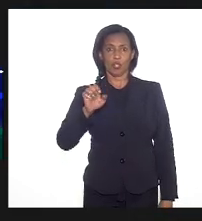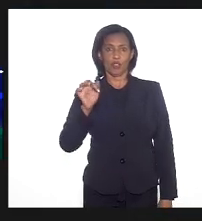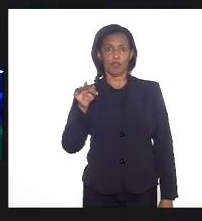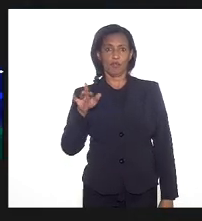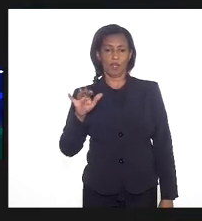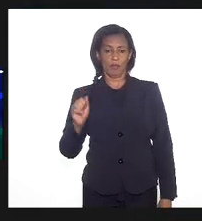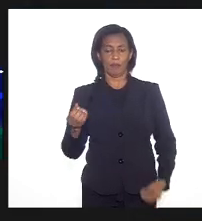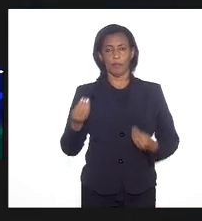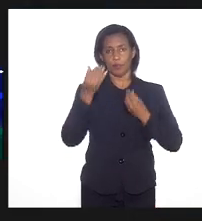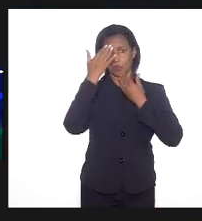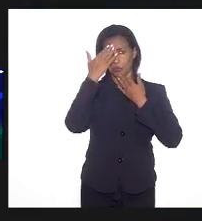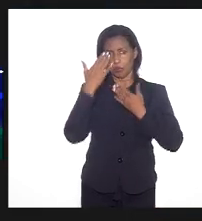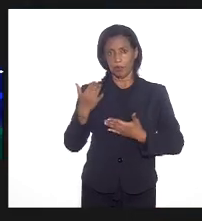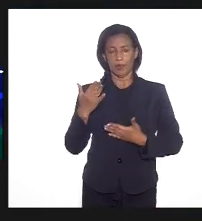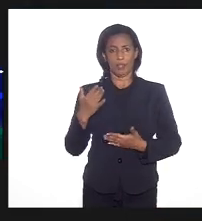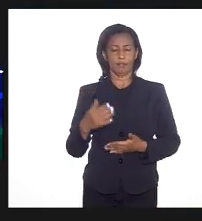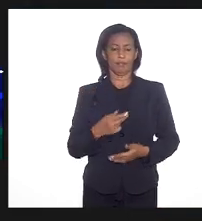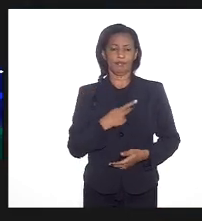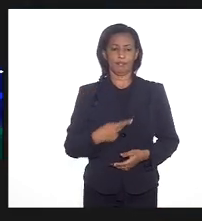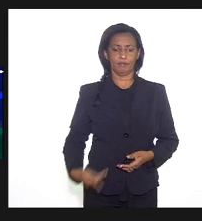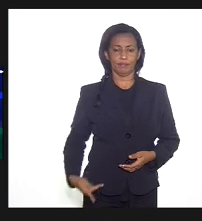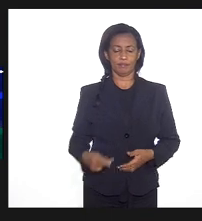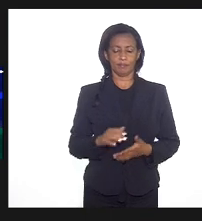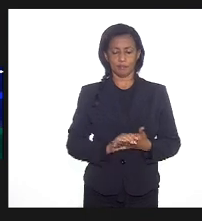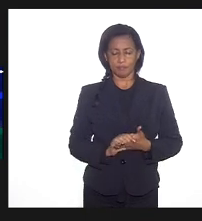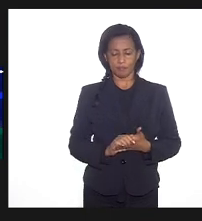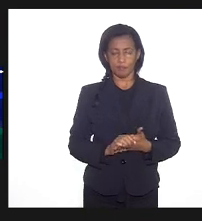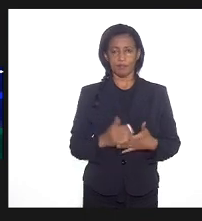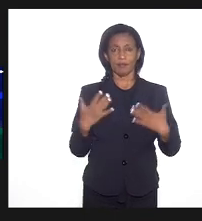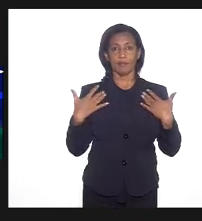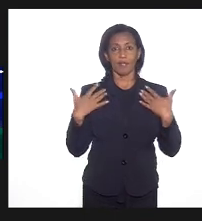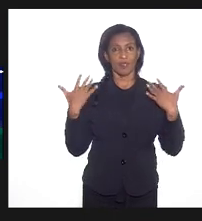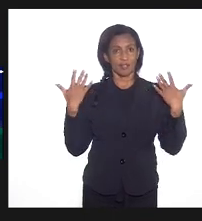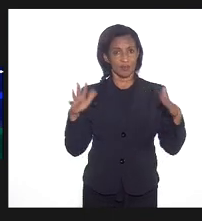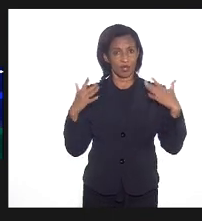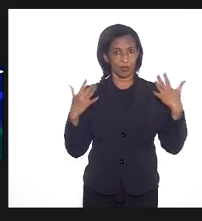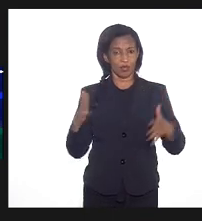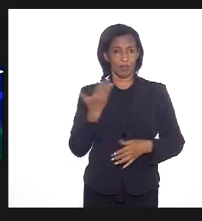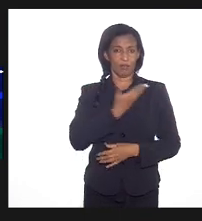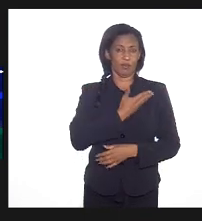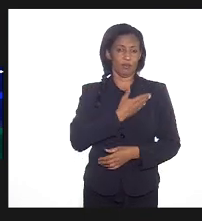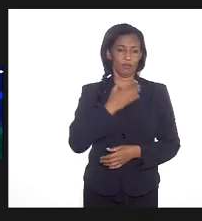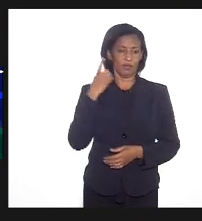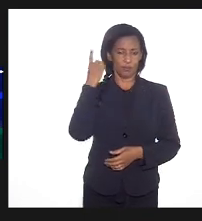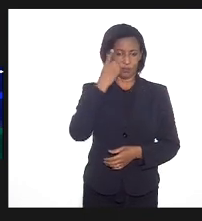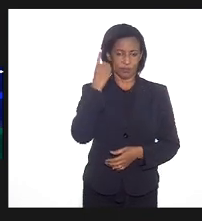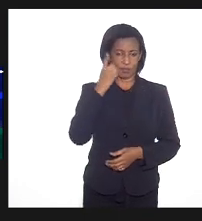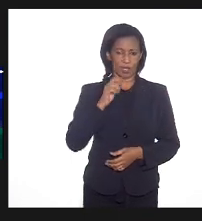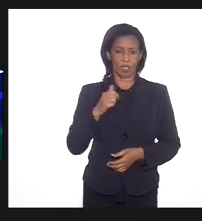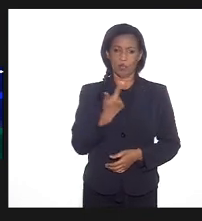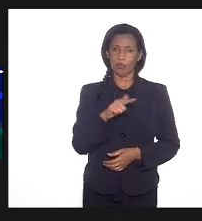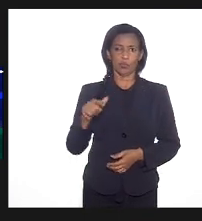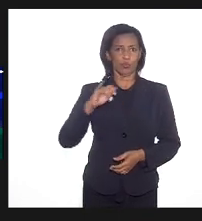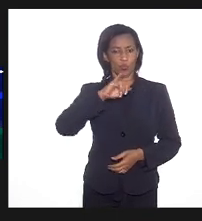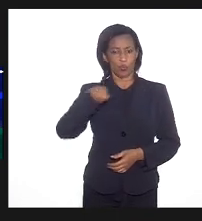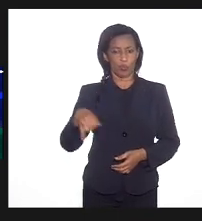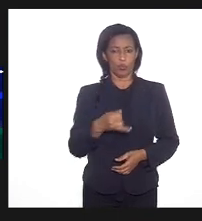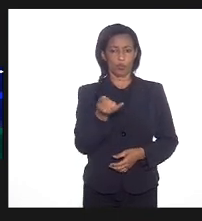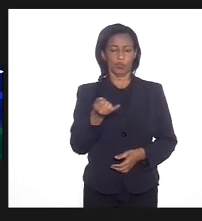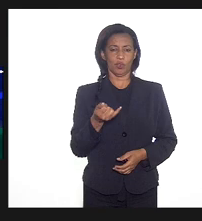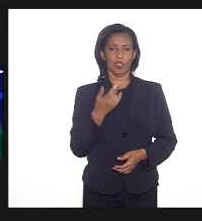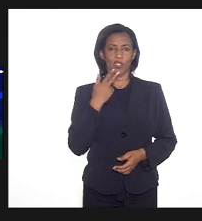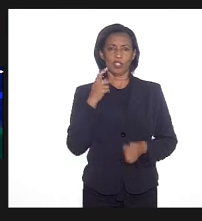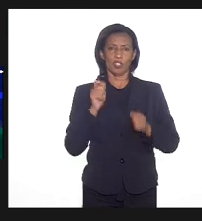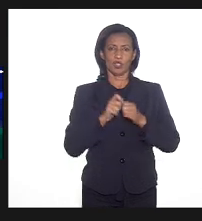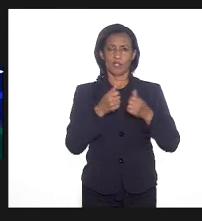Muito obrigado, presidente. Saudar a todos os companheiros deputados. Eu ainda não tinha tido a oportunidade de fazer um